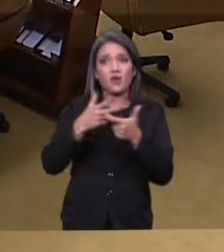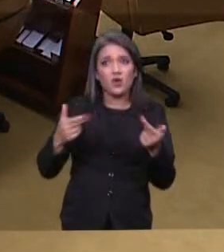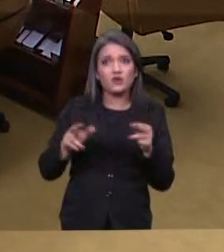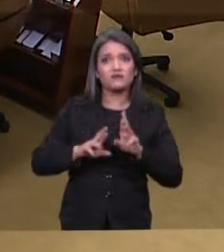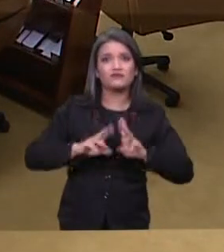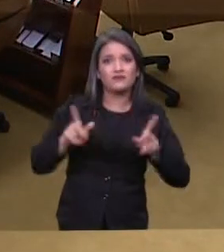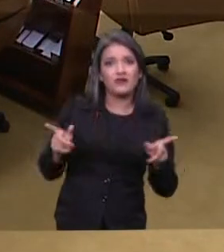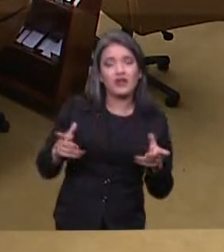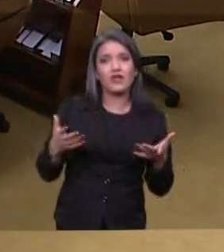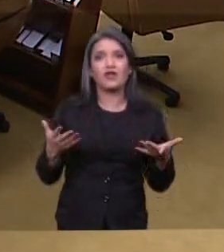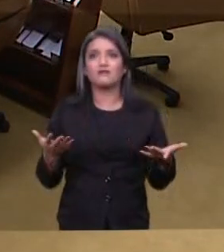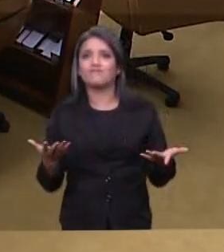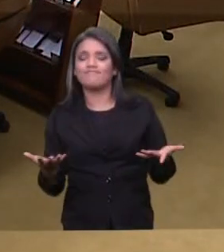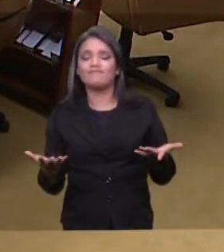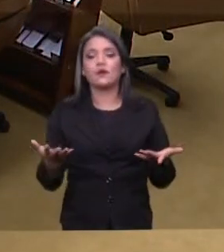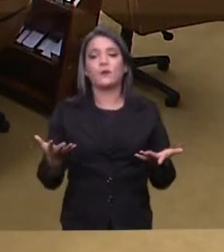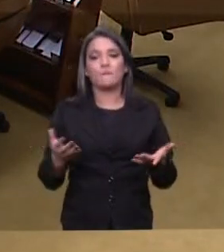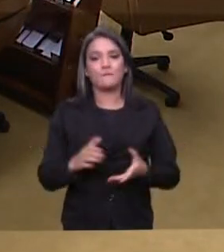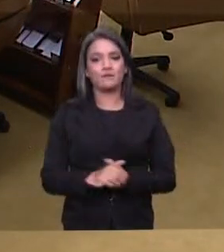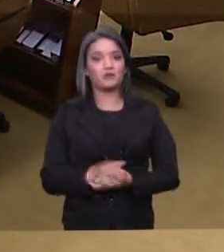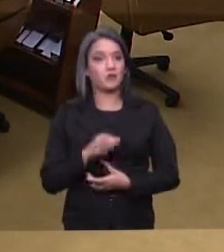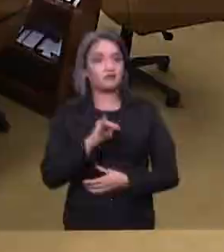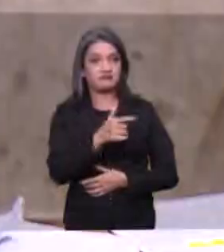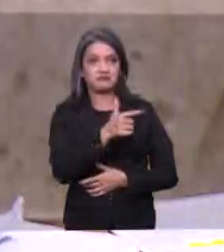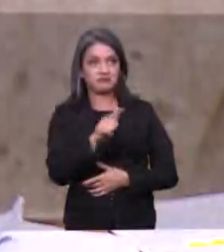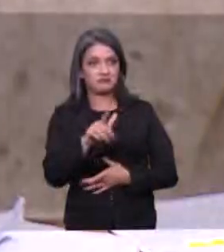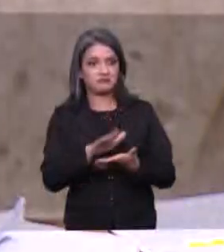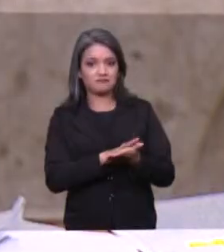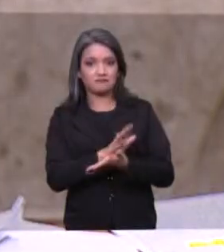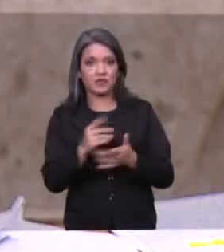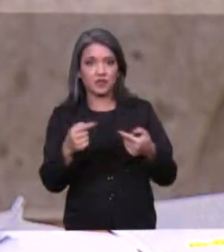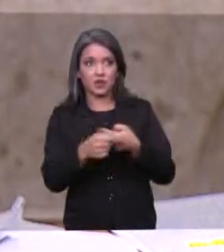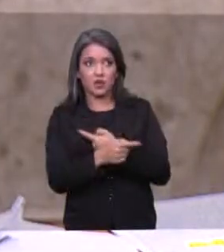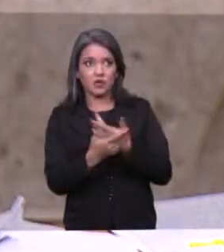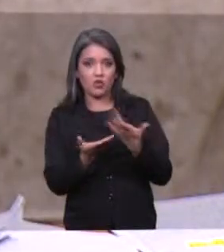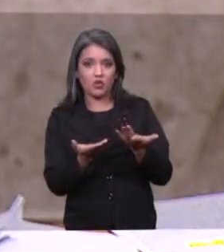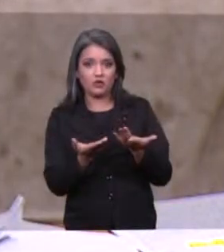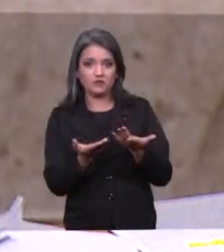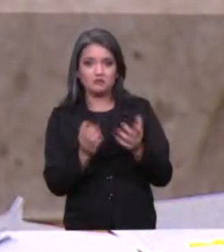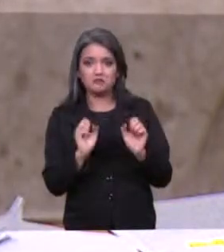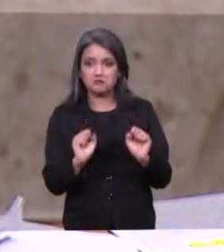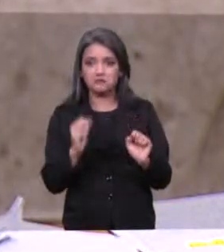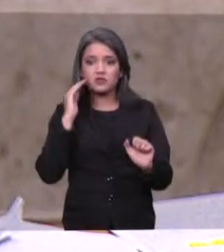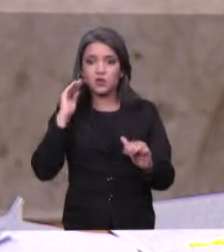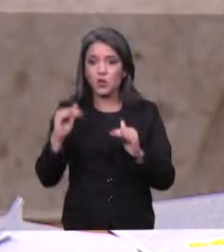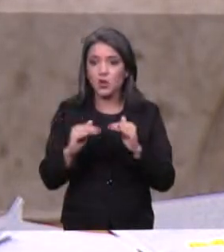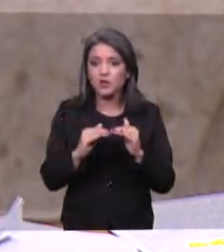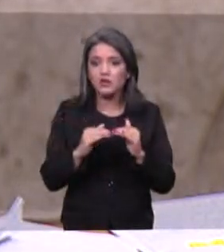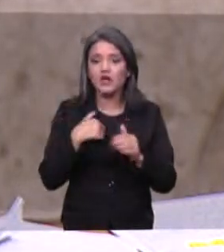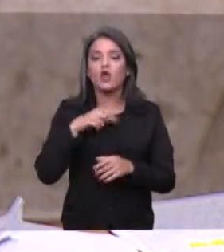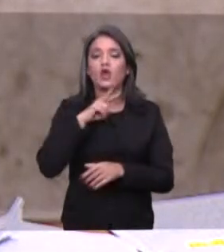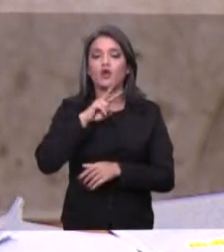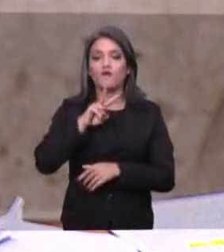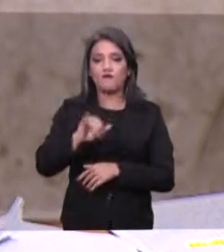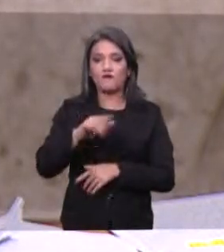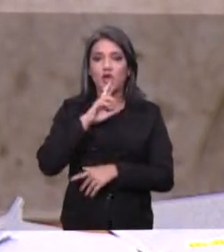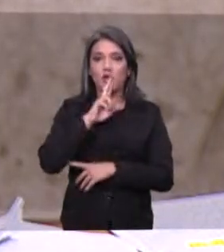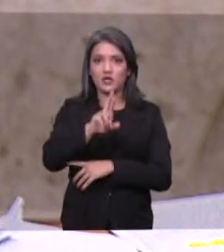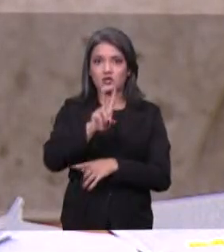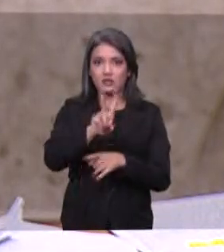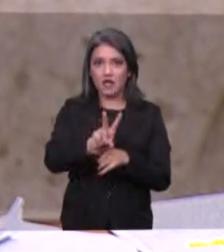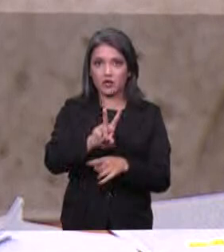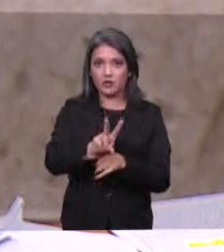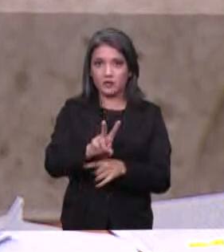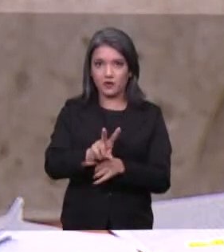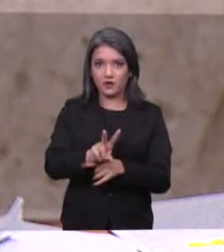ministro Toffoli. Então, se não houver nenhuma oposição, eu vou só proclamar o resultado